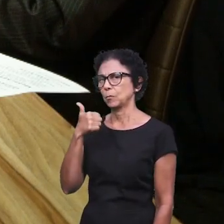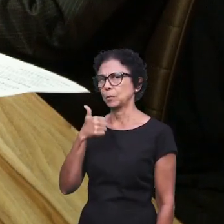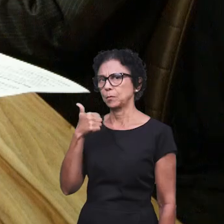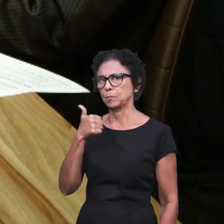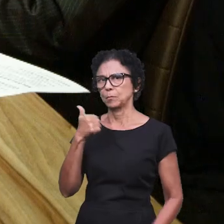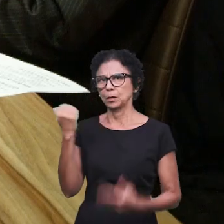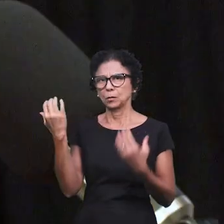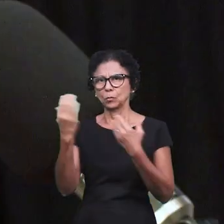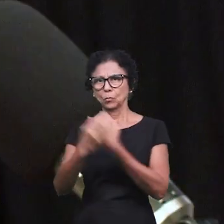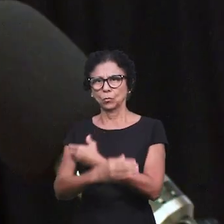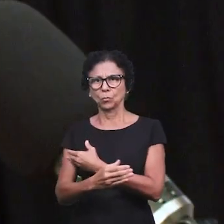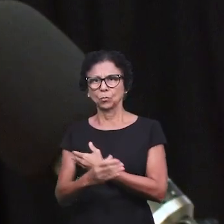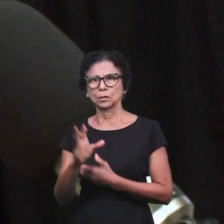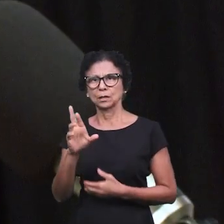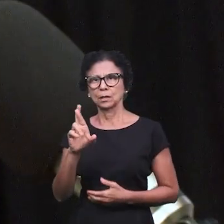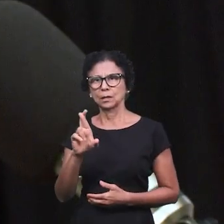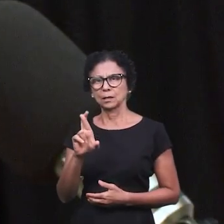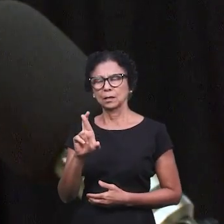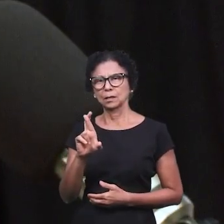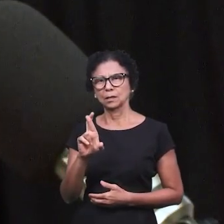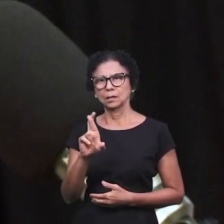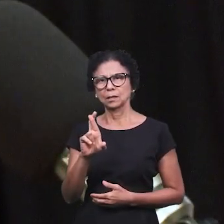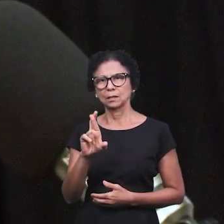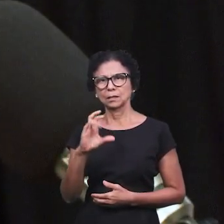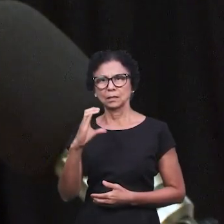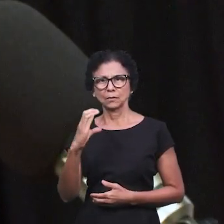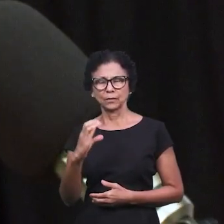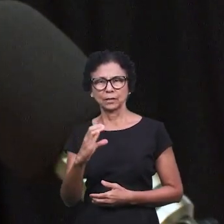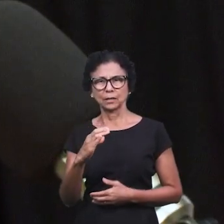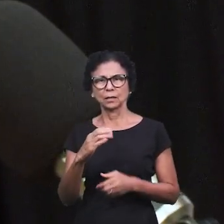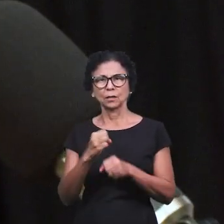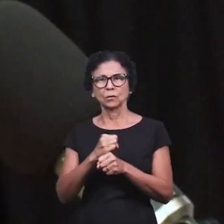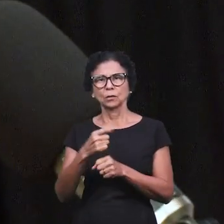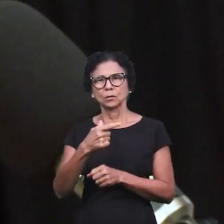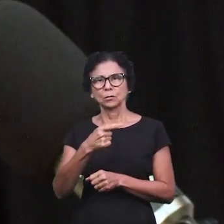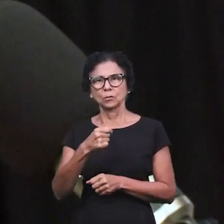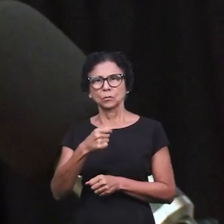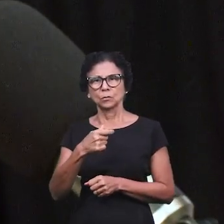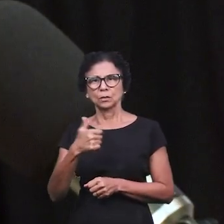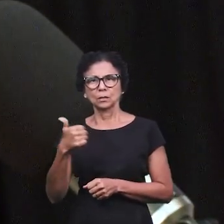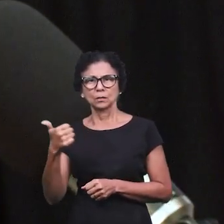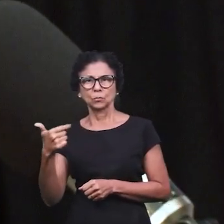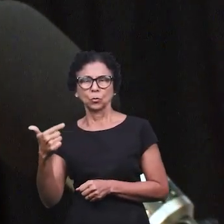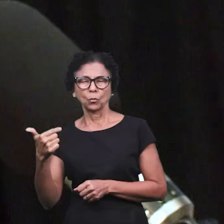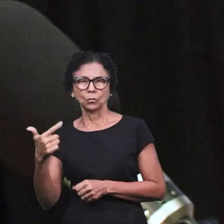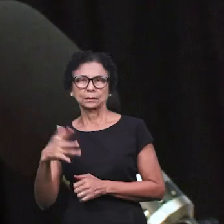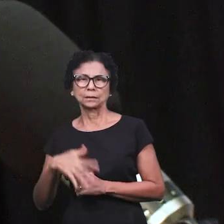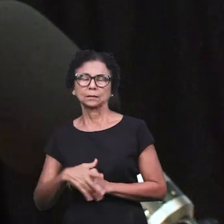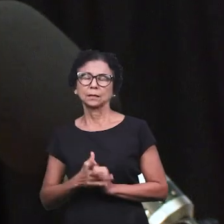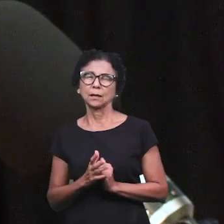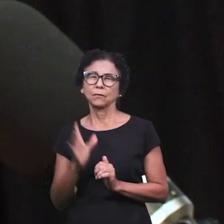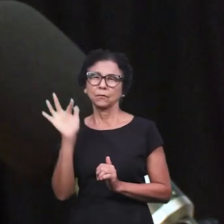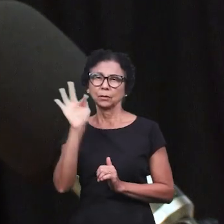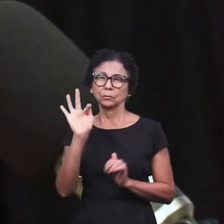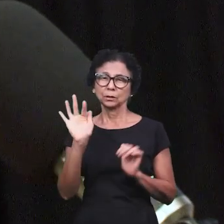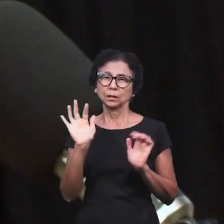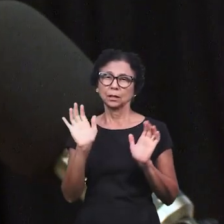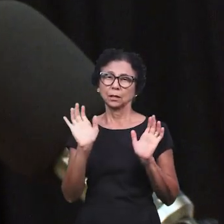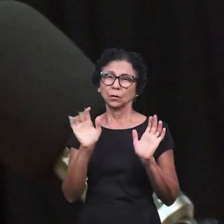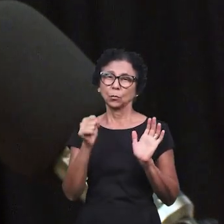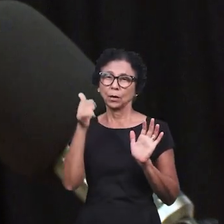de auditor fiscal foi da Receita Federal em 2012. Eu estava terminando a faculdade ainda, né?